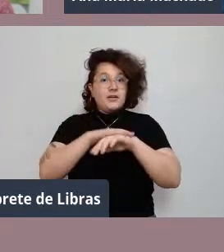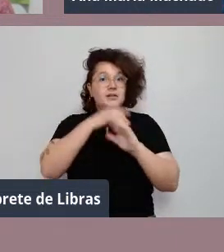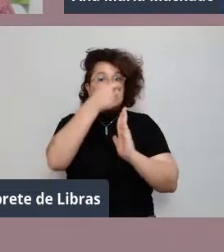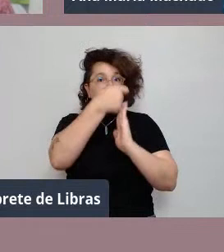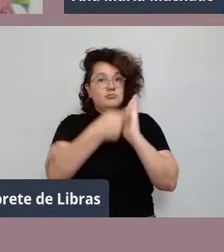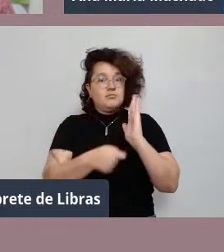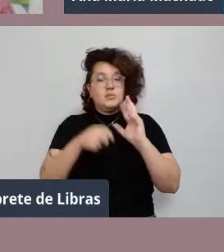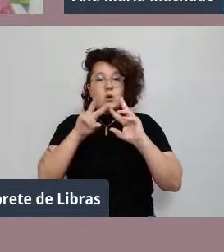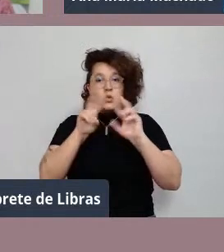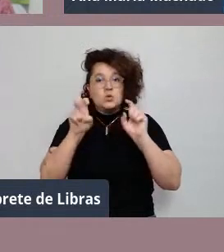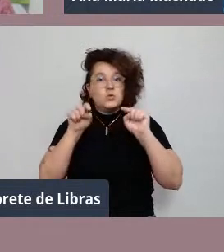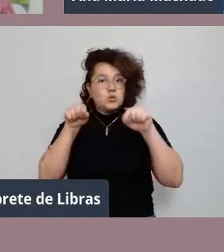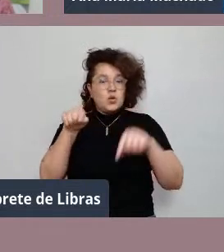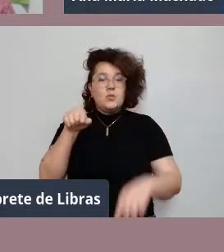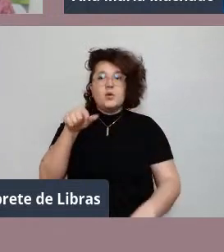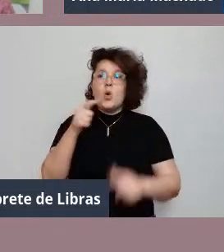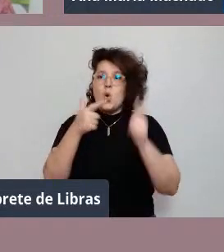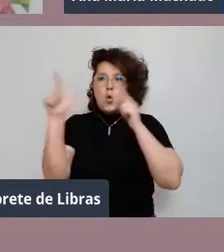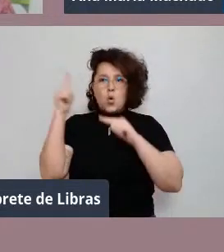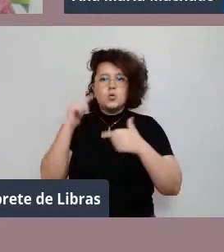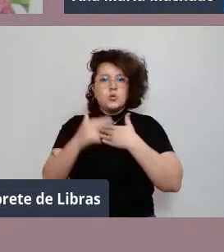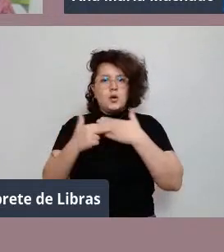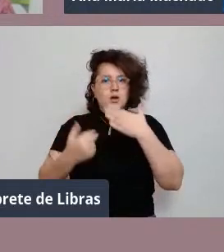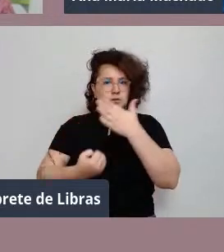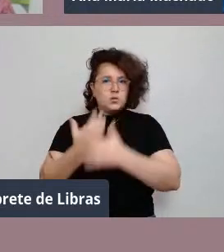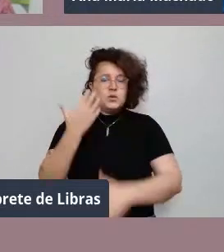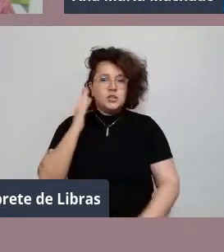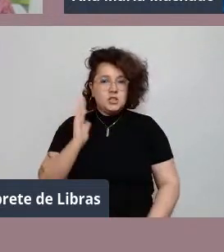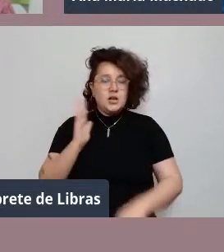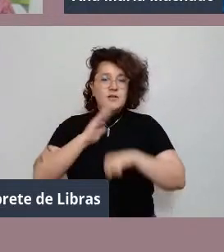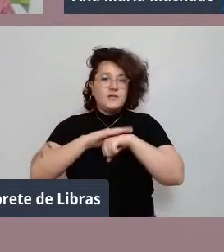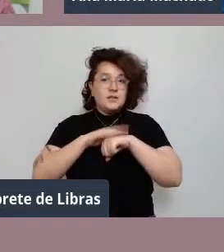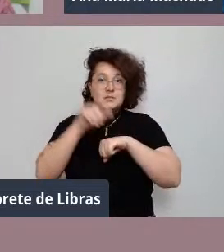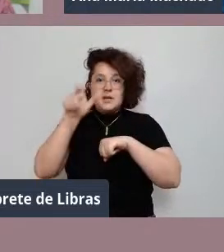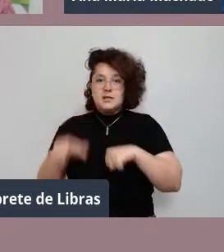fiz sobre outros autores, e fico